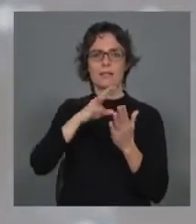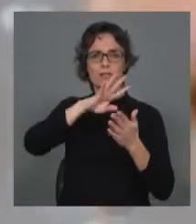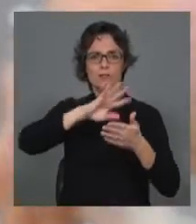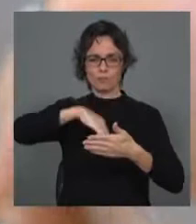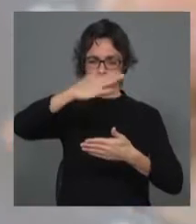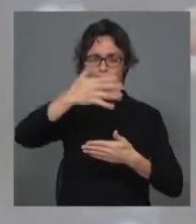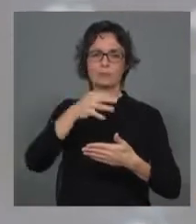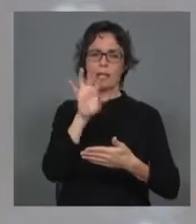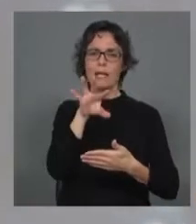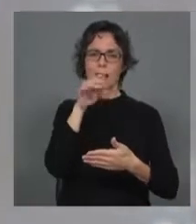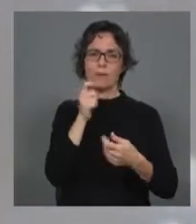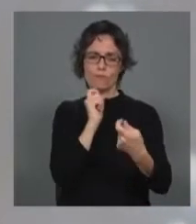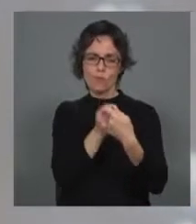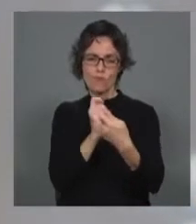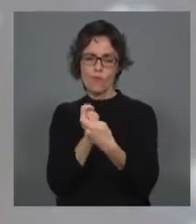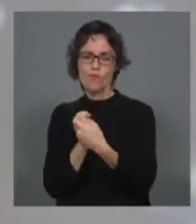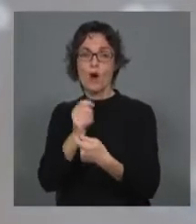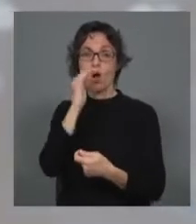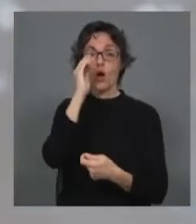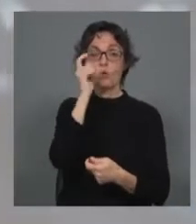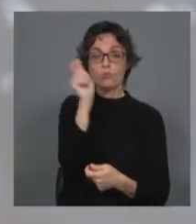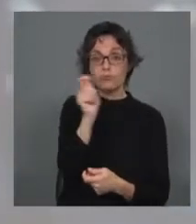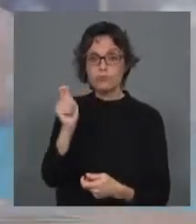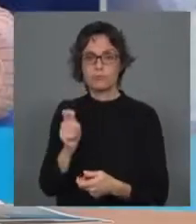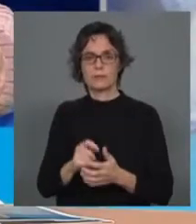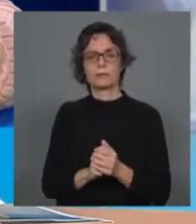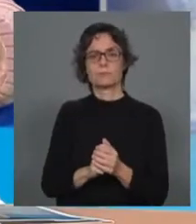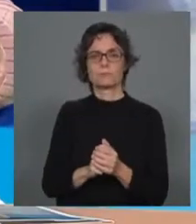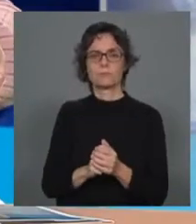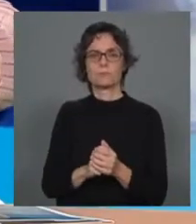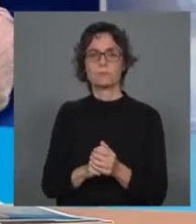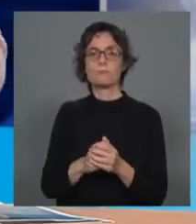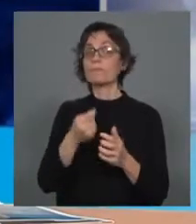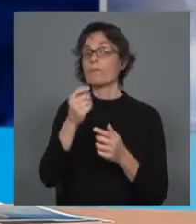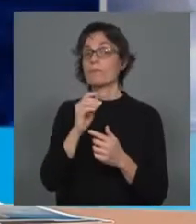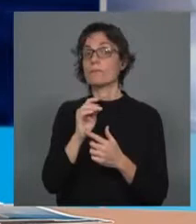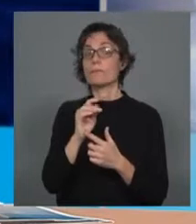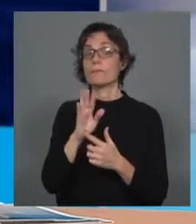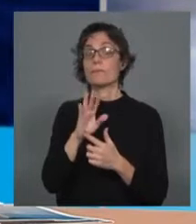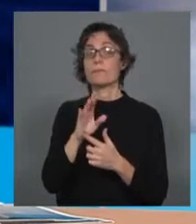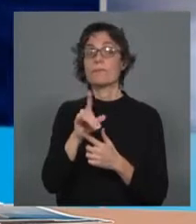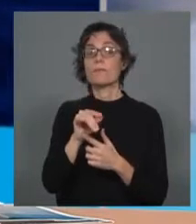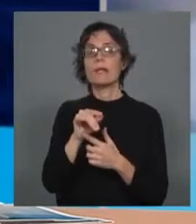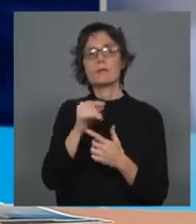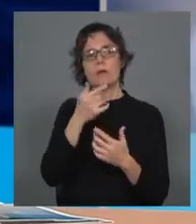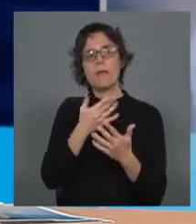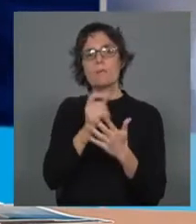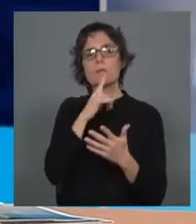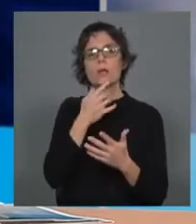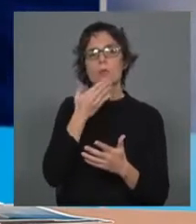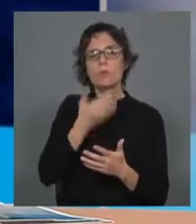Todos os outros meses seguem a mesma dinâmica. Então temos aqui a possibilidade de um conhecimento maior,